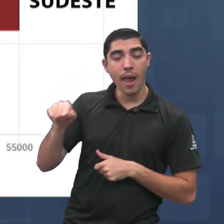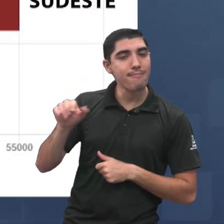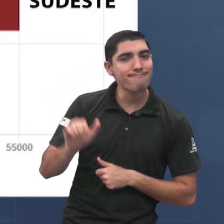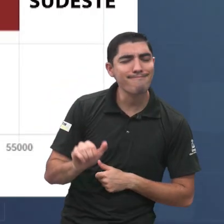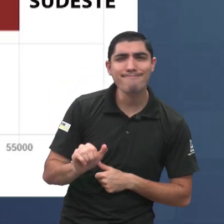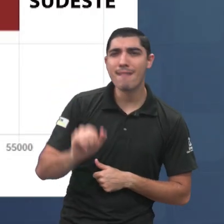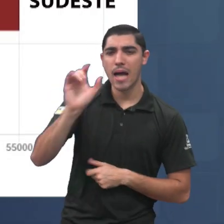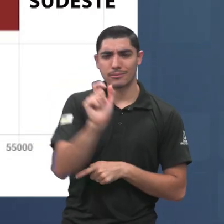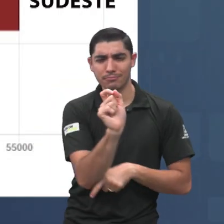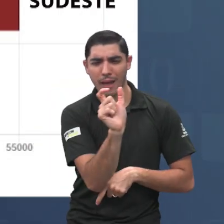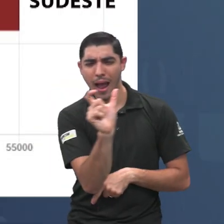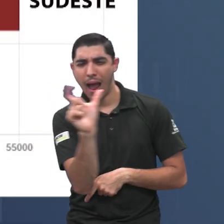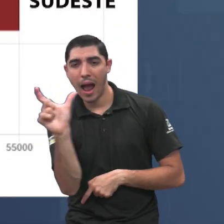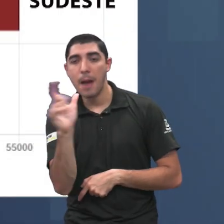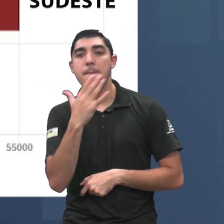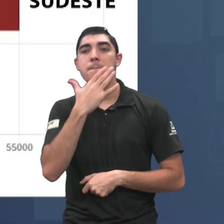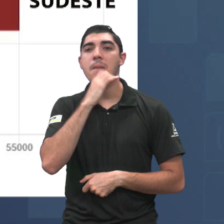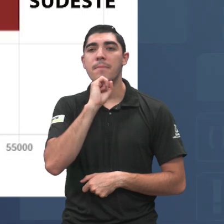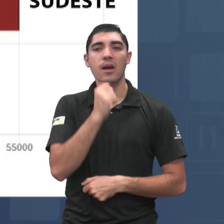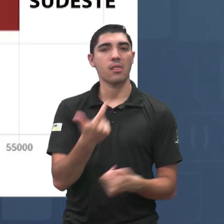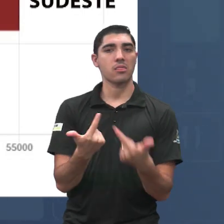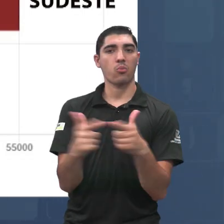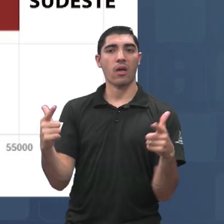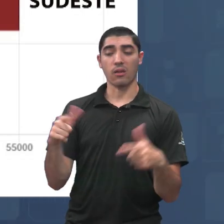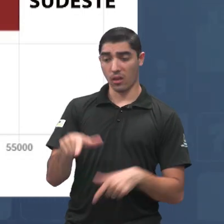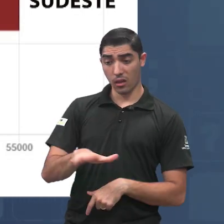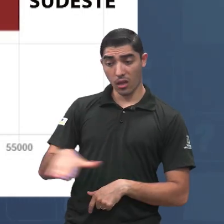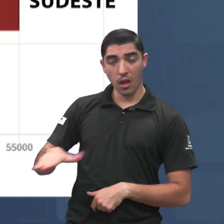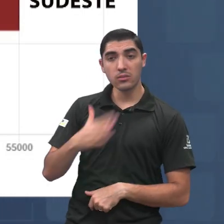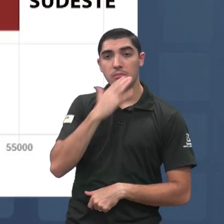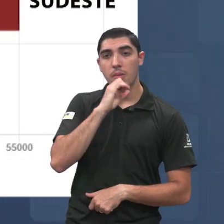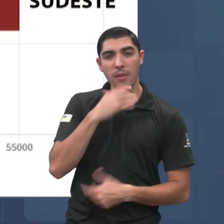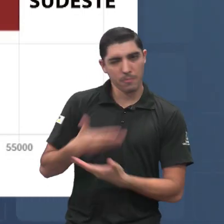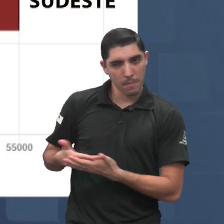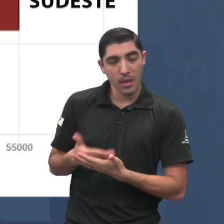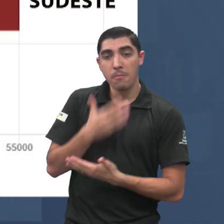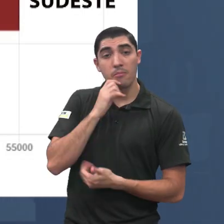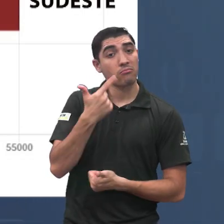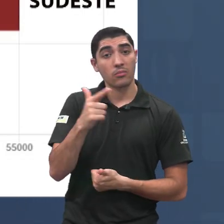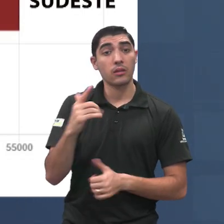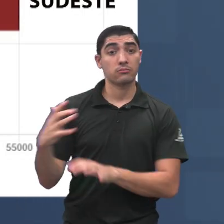em registros de pais ausentes, passando